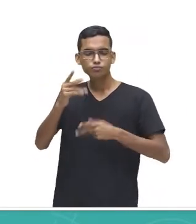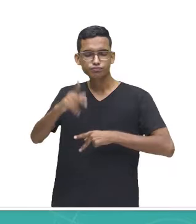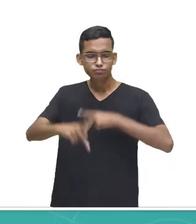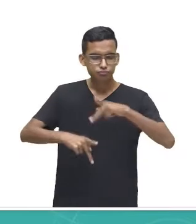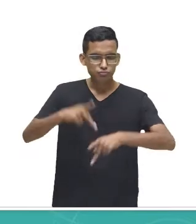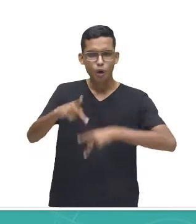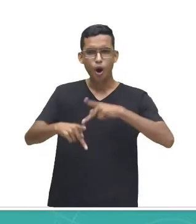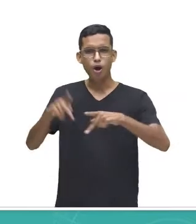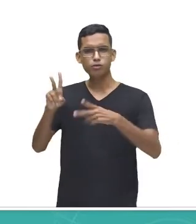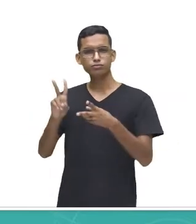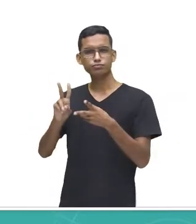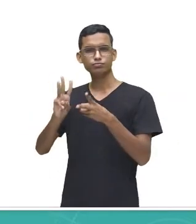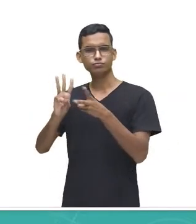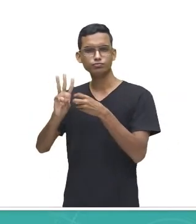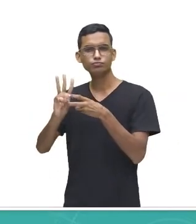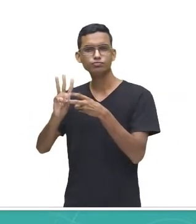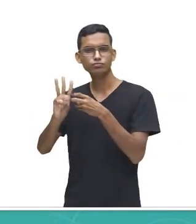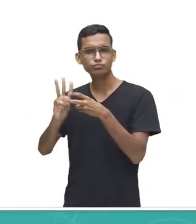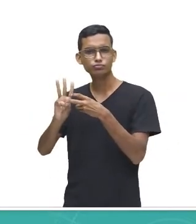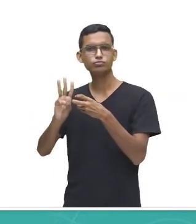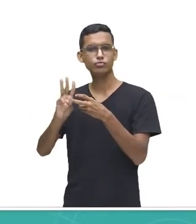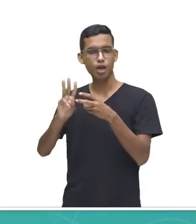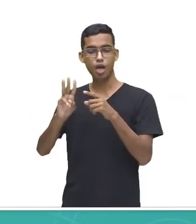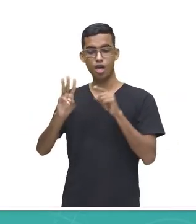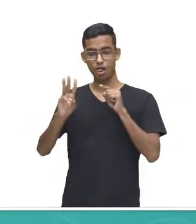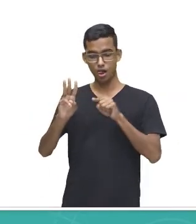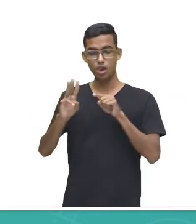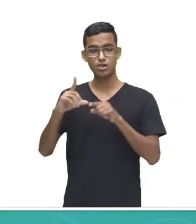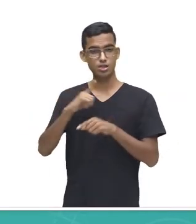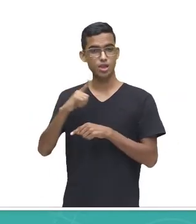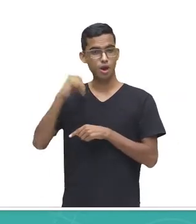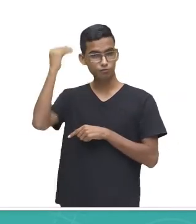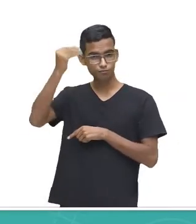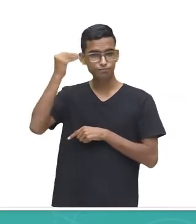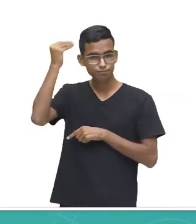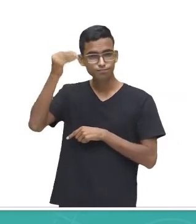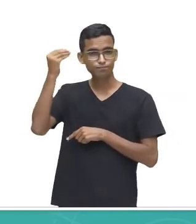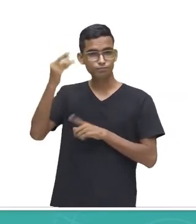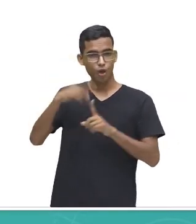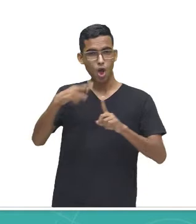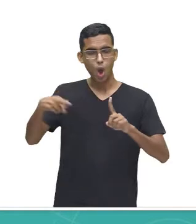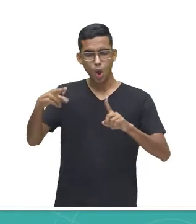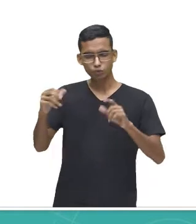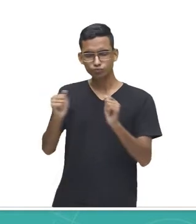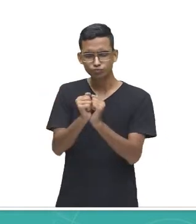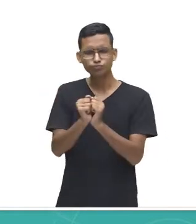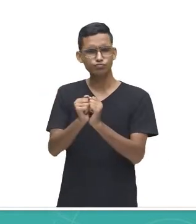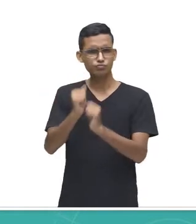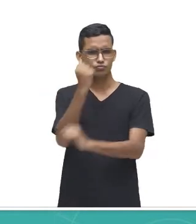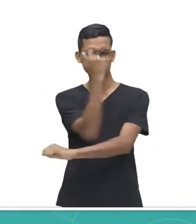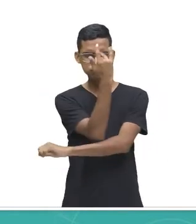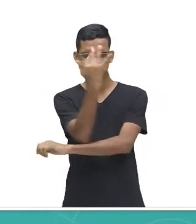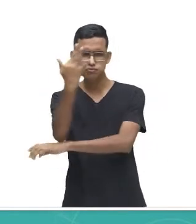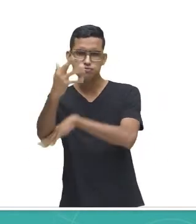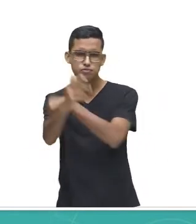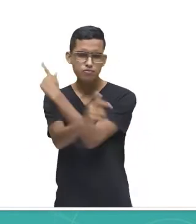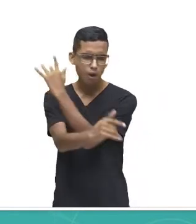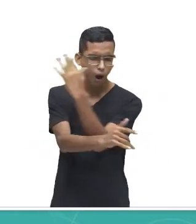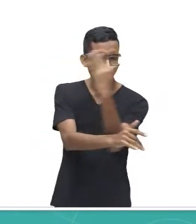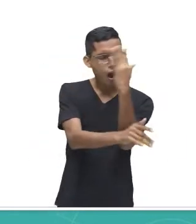experiência religiosa, concretizam-a junto à natureza, numa